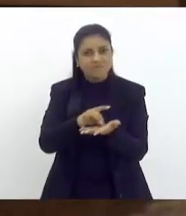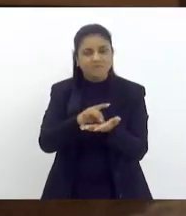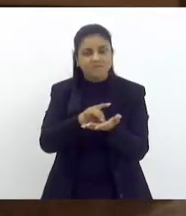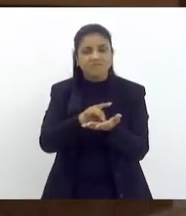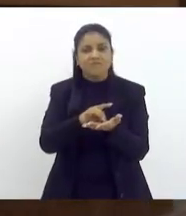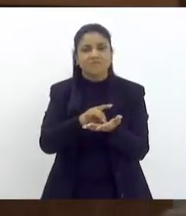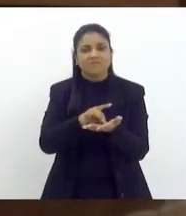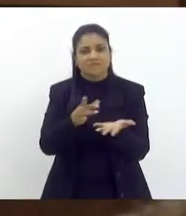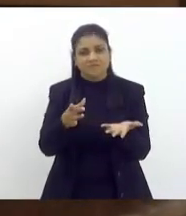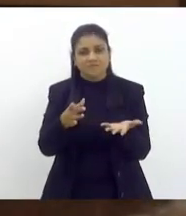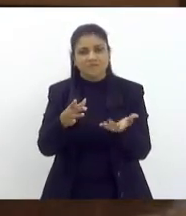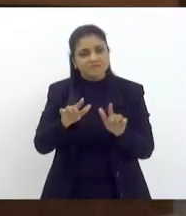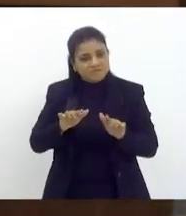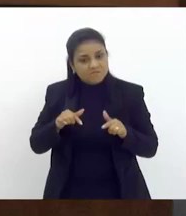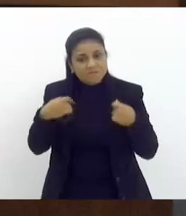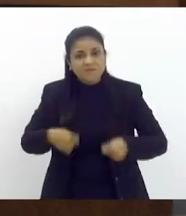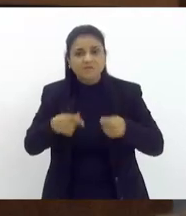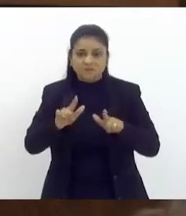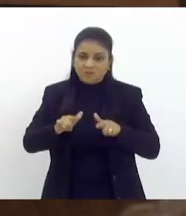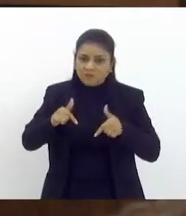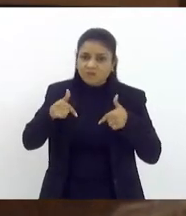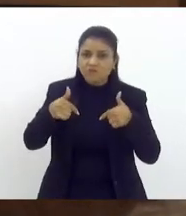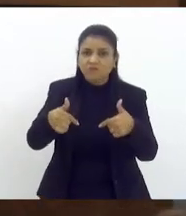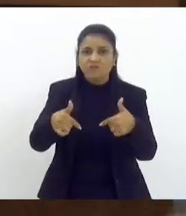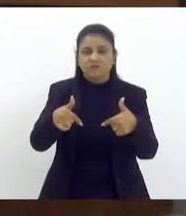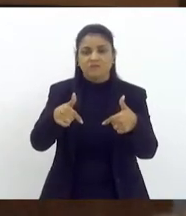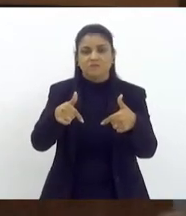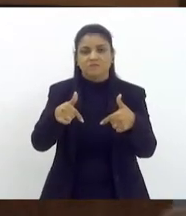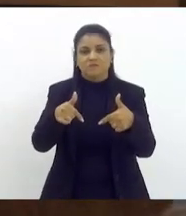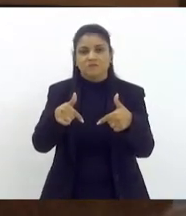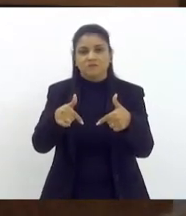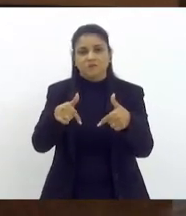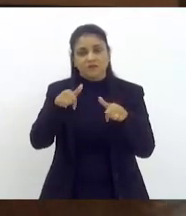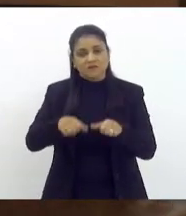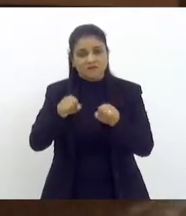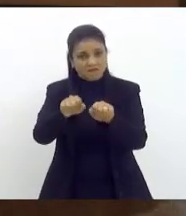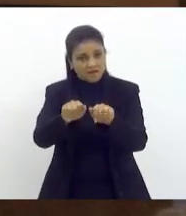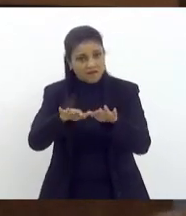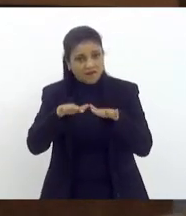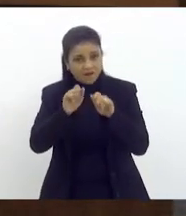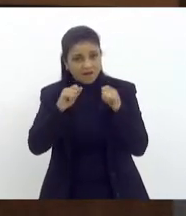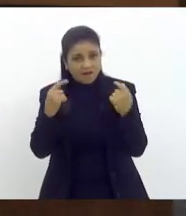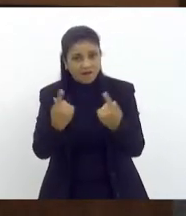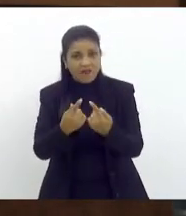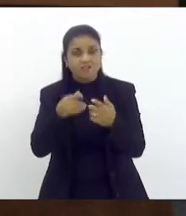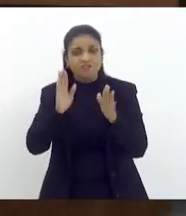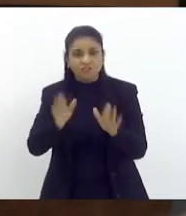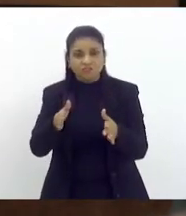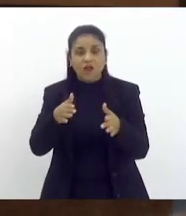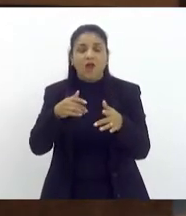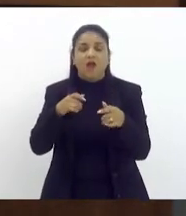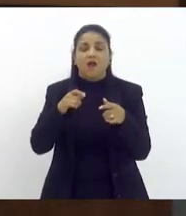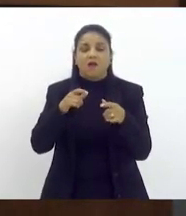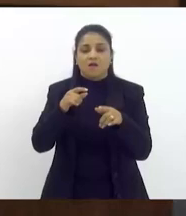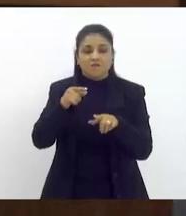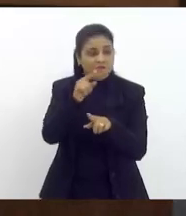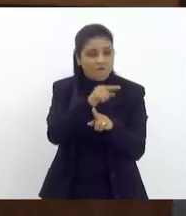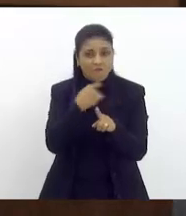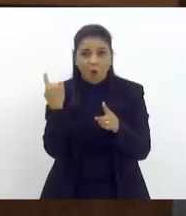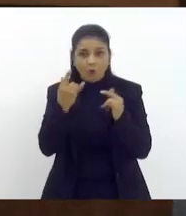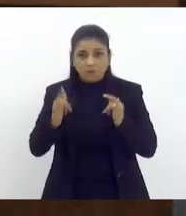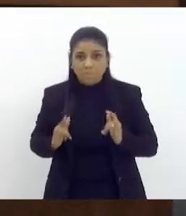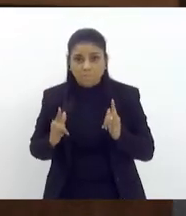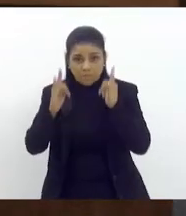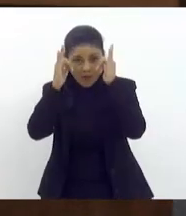conseguirá ter atuações como essa casa Já teve emblemática quantas vezes essa casa já foi cercada por manifestantes não